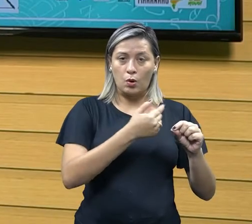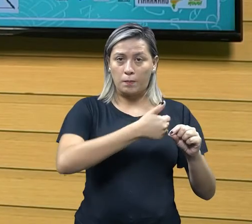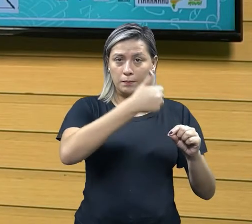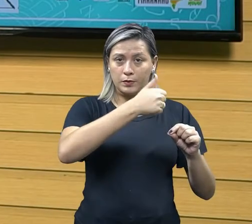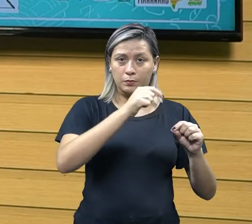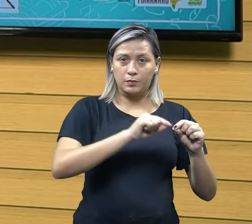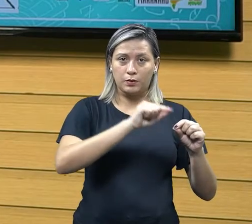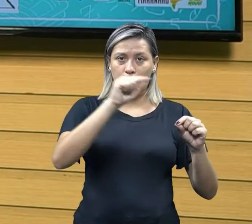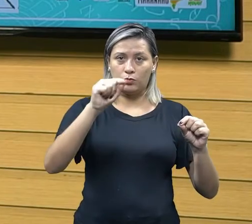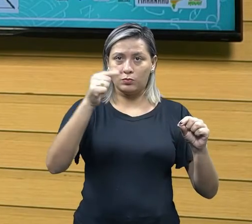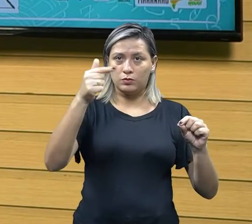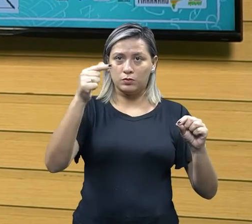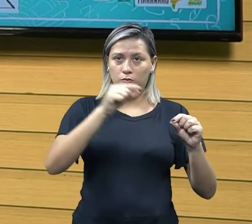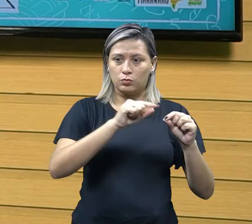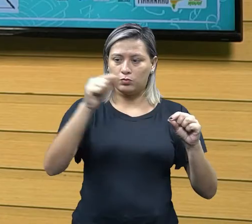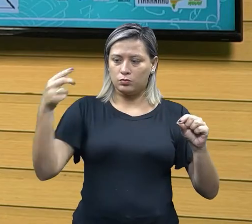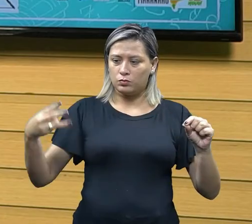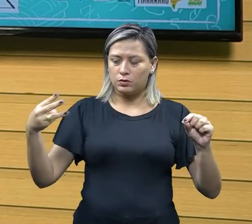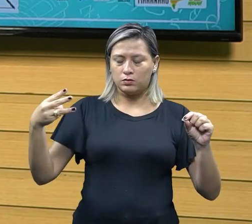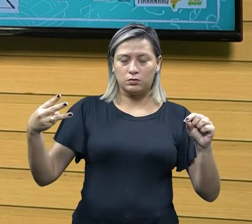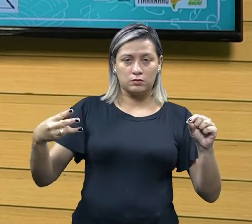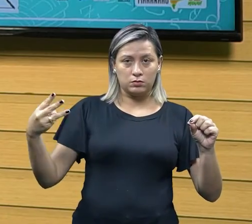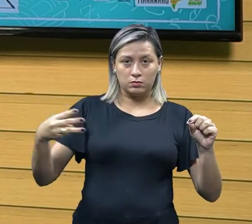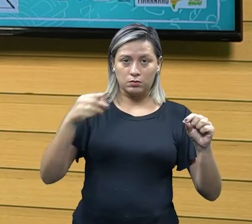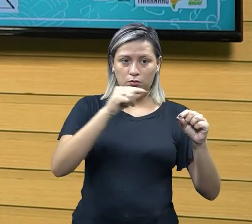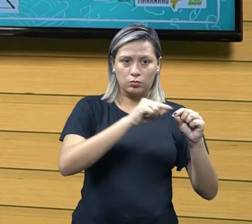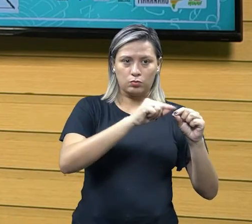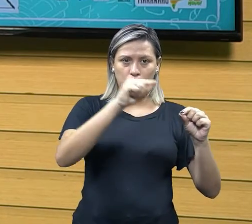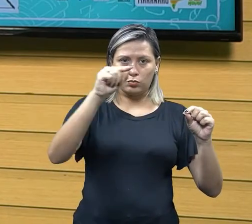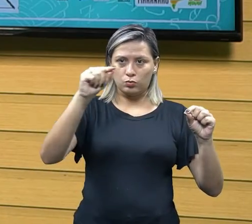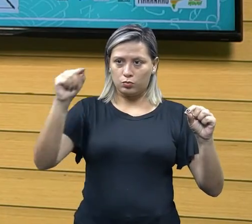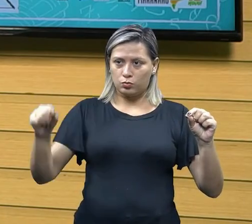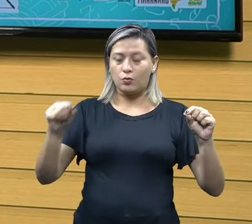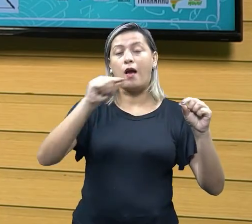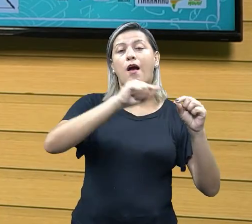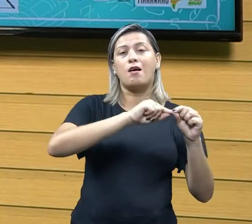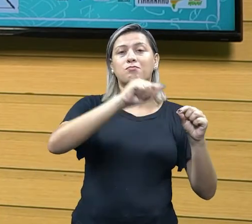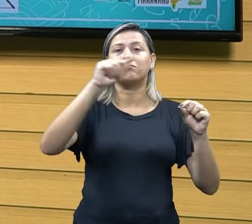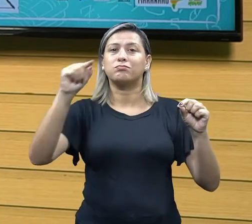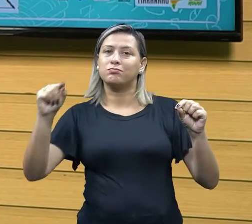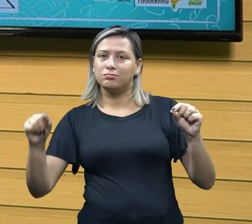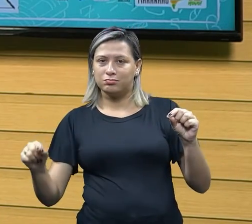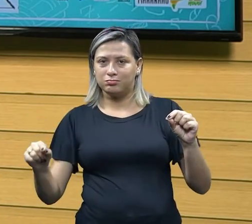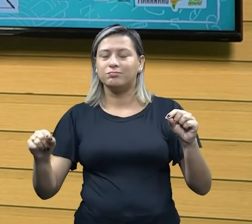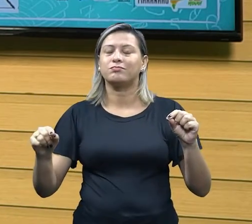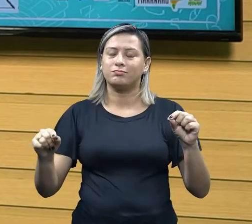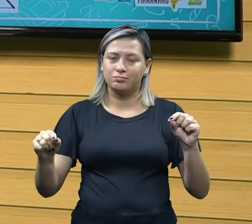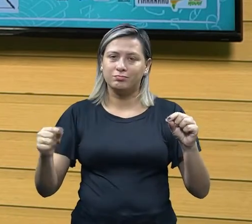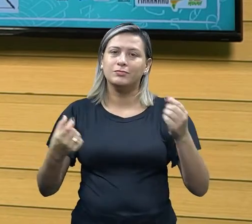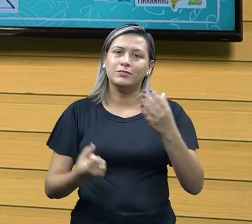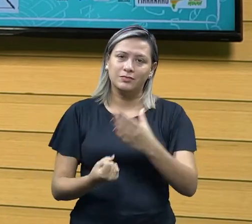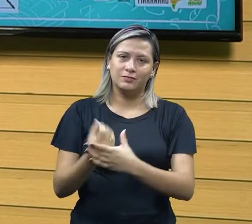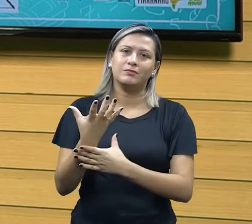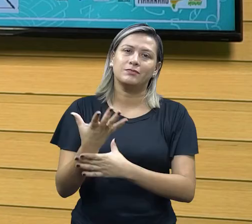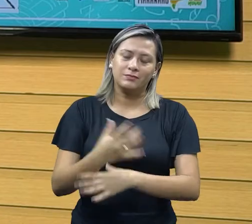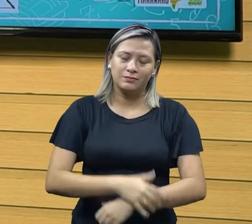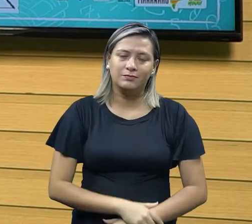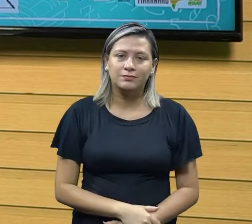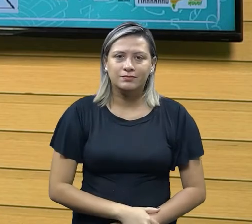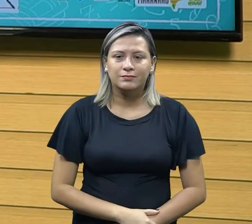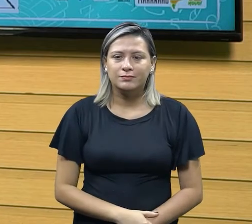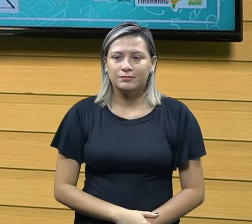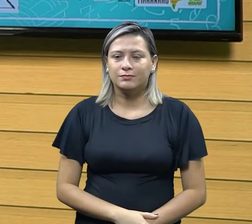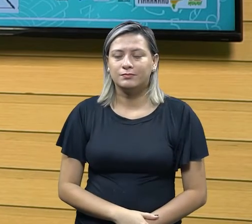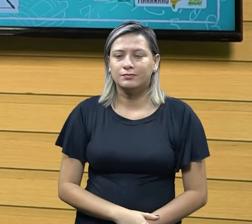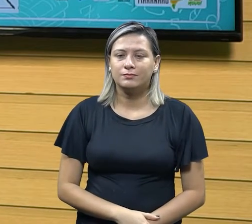os 3 pontos, o arco será formado, tá? Irá passar por aqueles 3 pontos